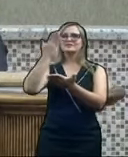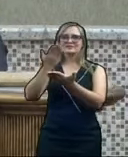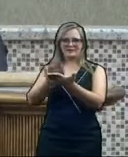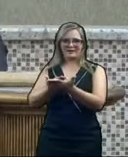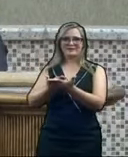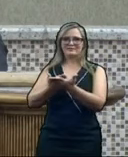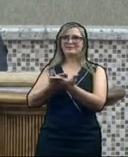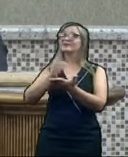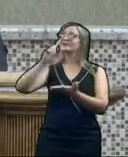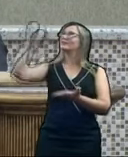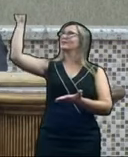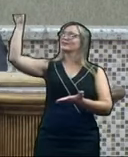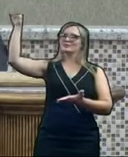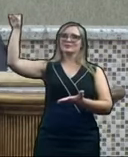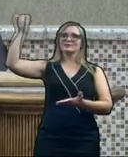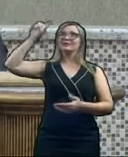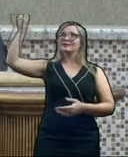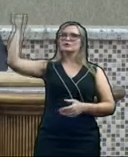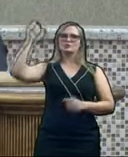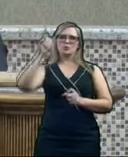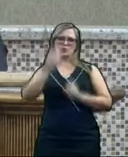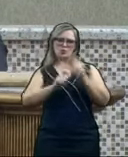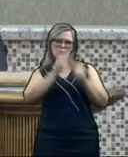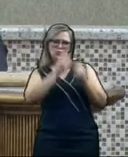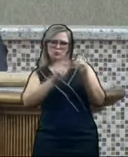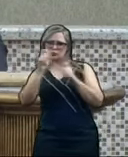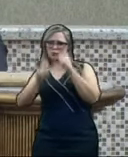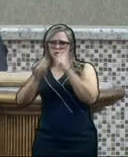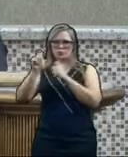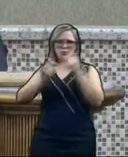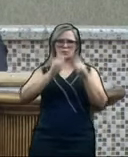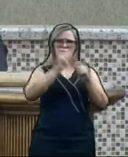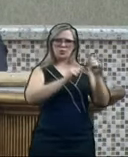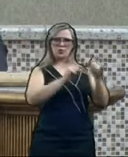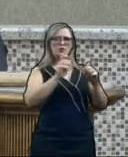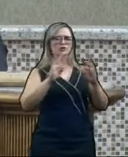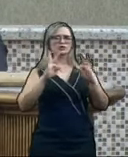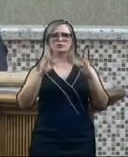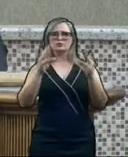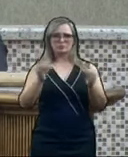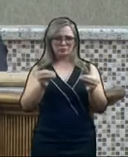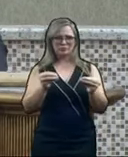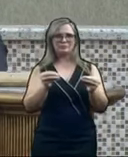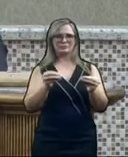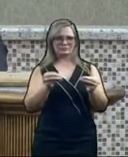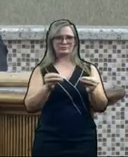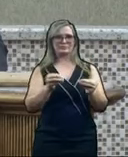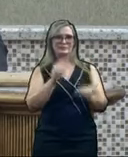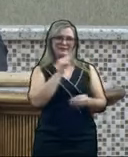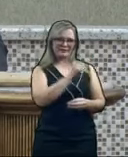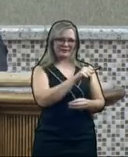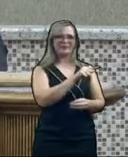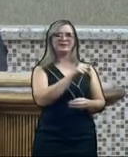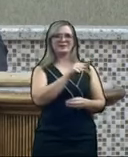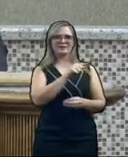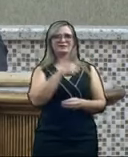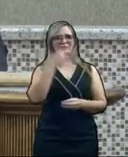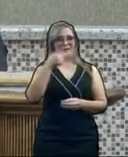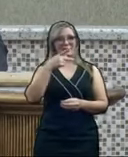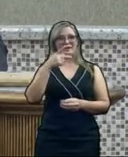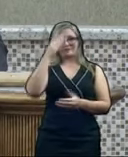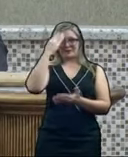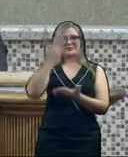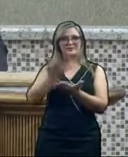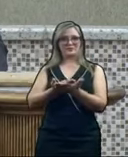e lá e Timóteo um doce também fala sobre isso que nós devemos saber em quem Nós cremos